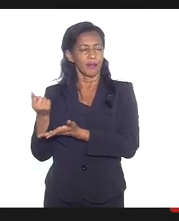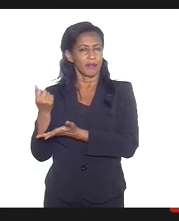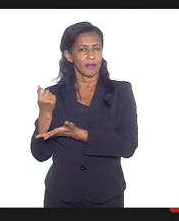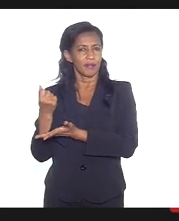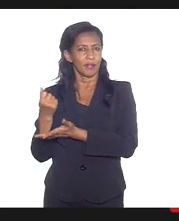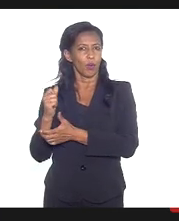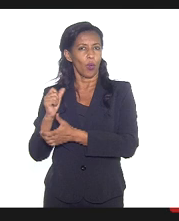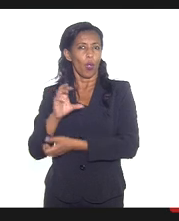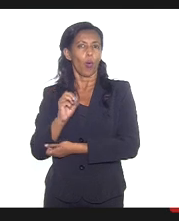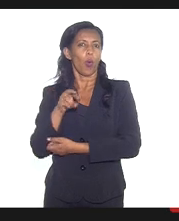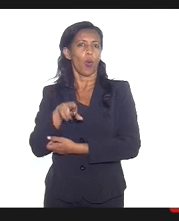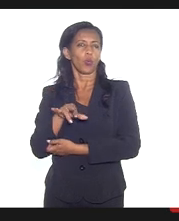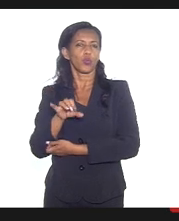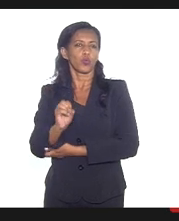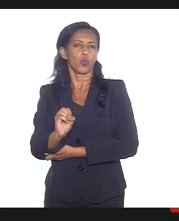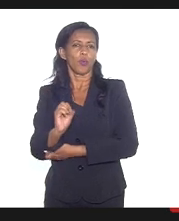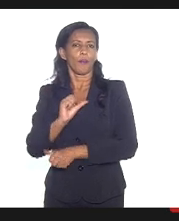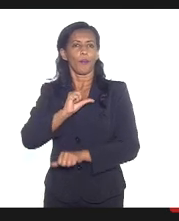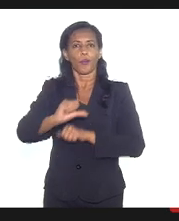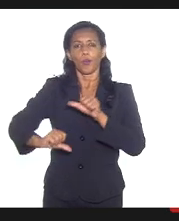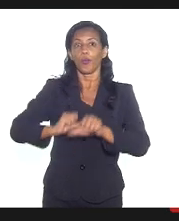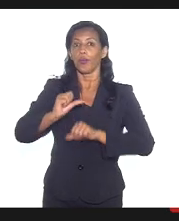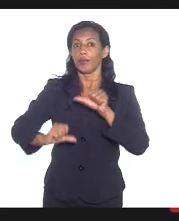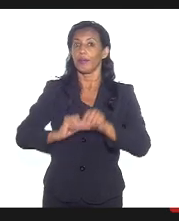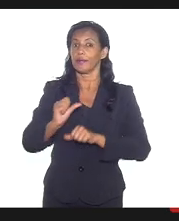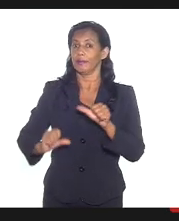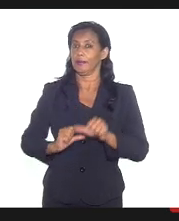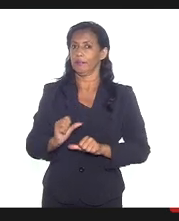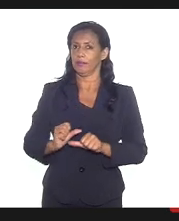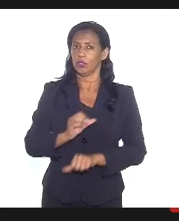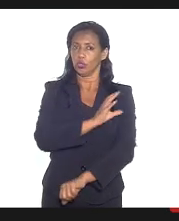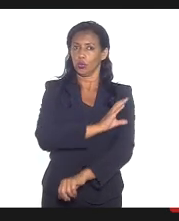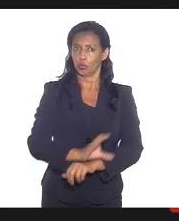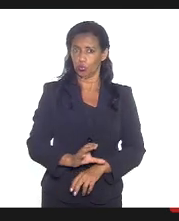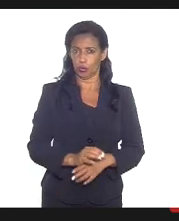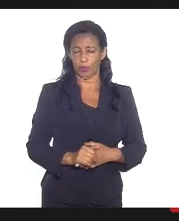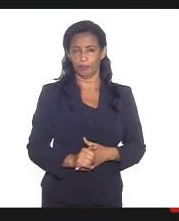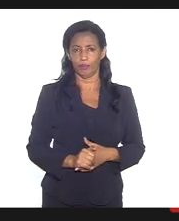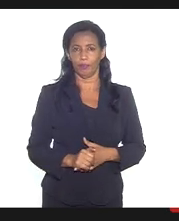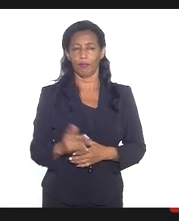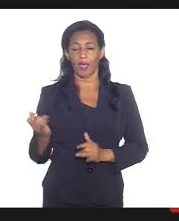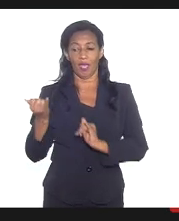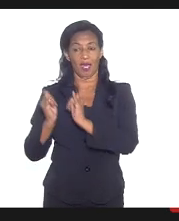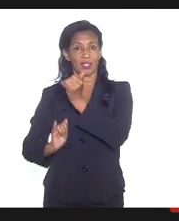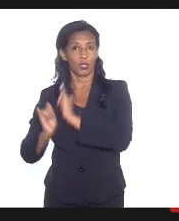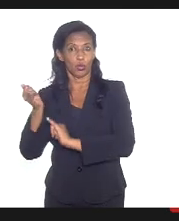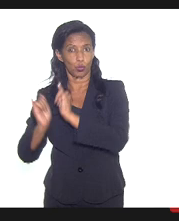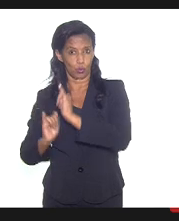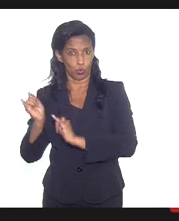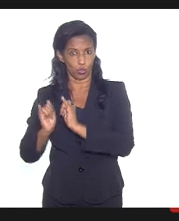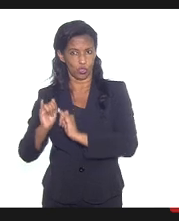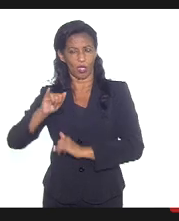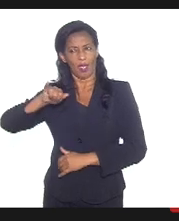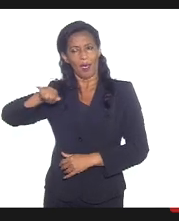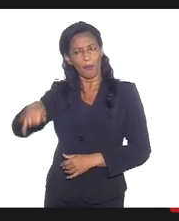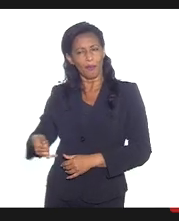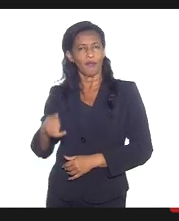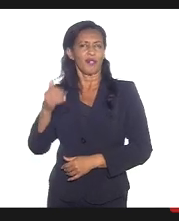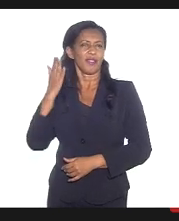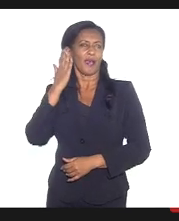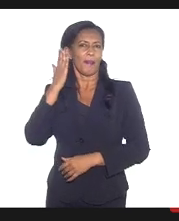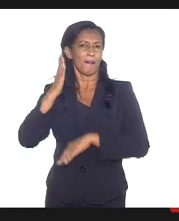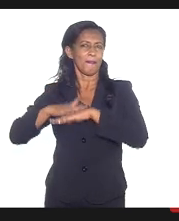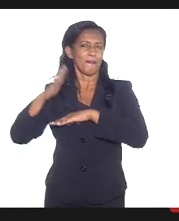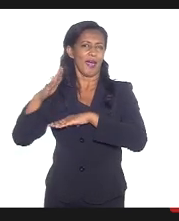a mudança de cultura, né? Então, as indústrias utilizarem mais o gás natural como fonte de